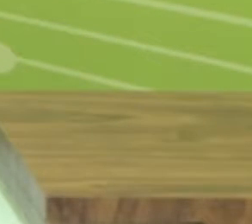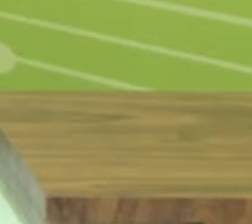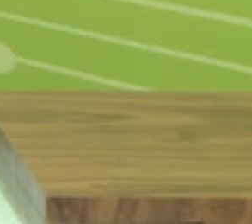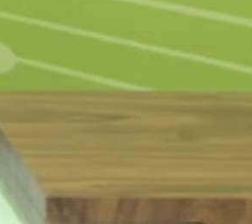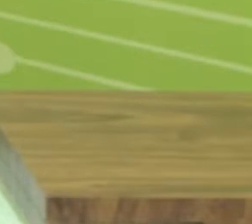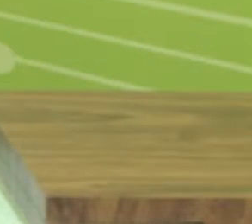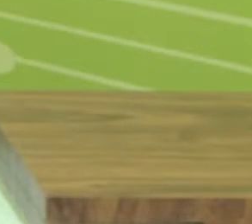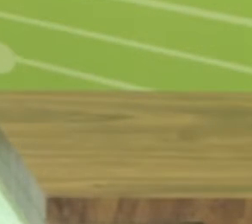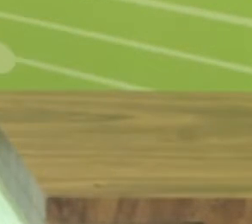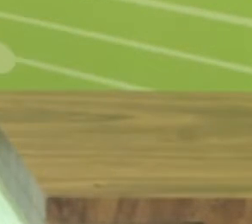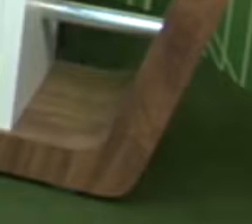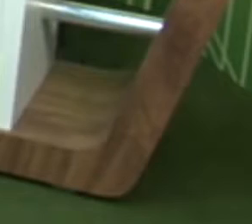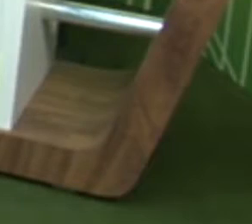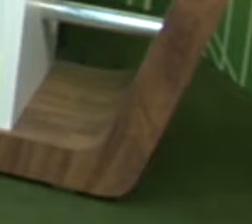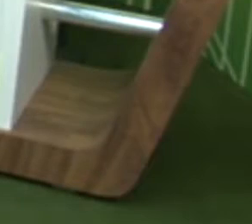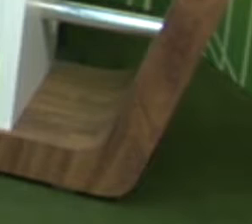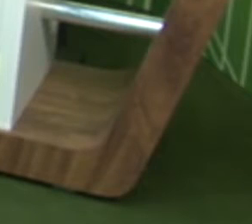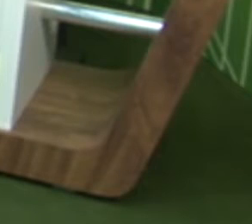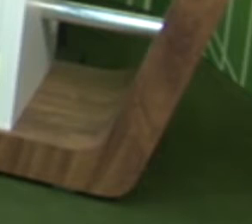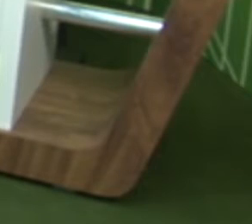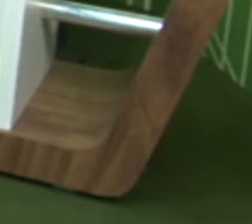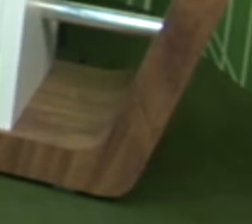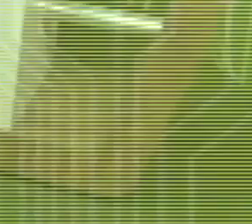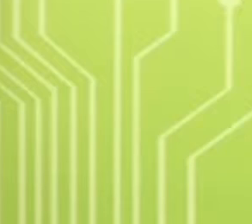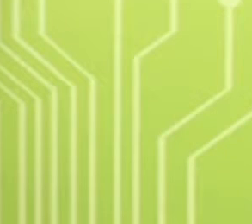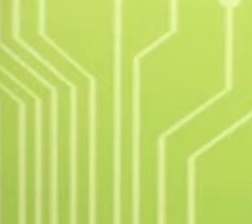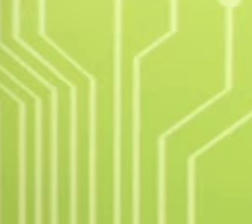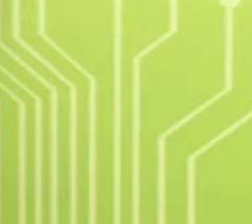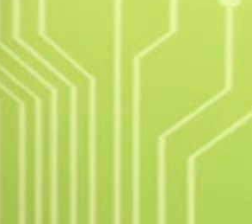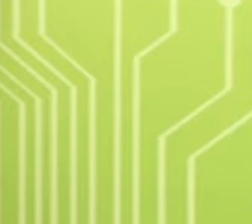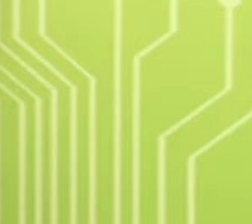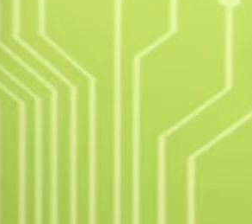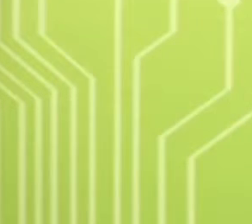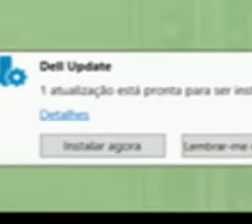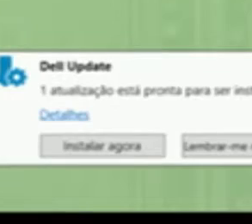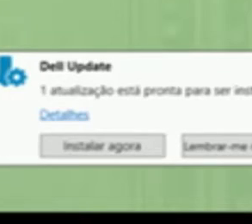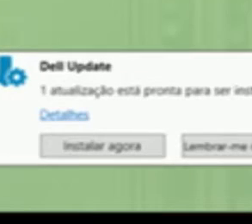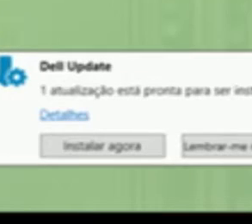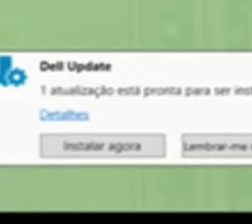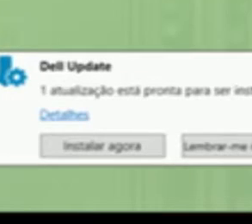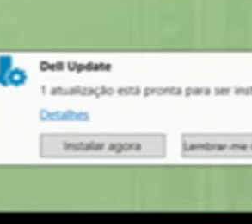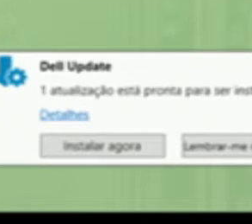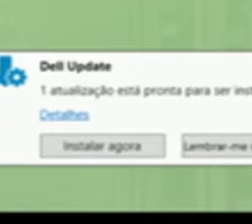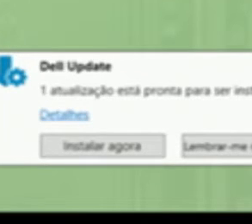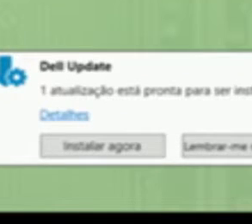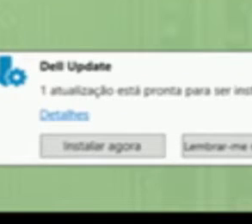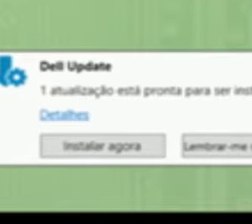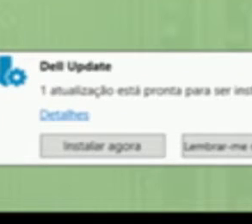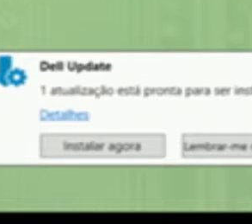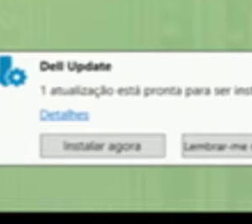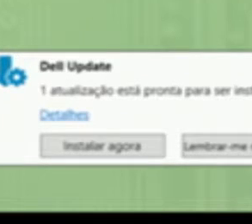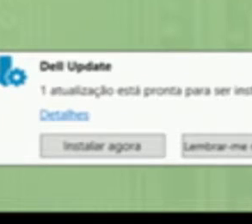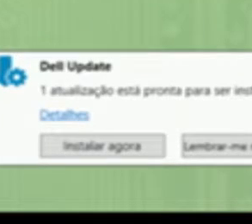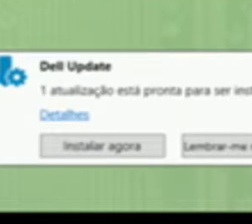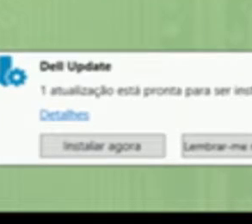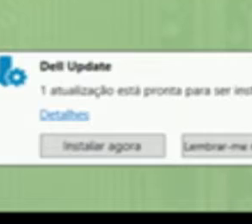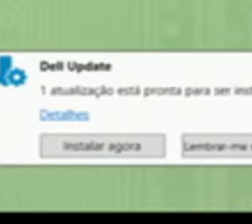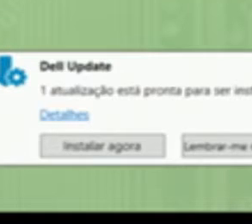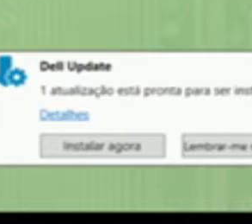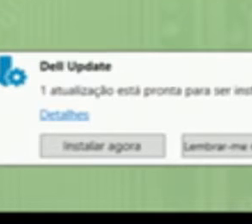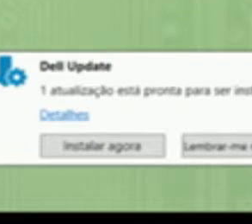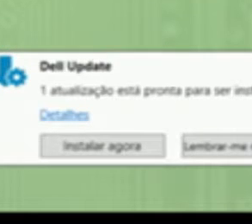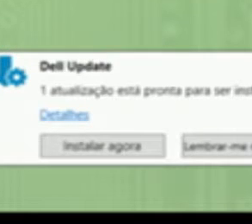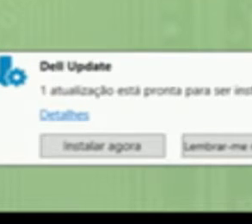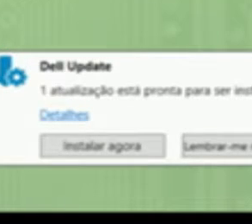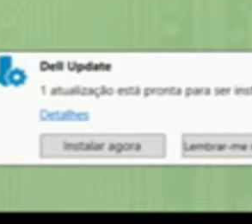Europa. Ok. Então, vamos lá, a primeira questão. Diz assim, as normas regulamentadoras são obrigatórias a